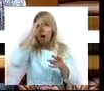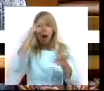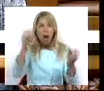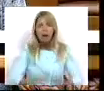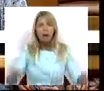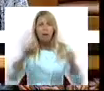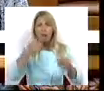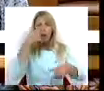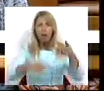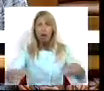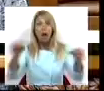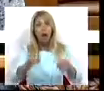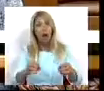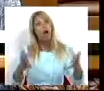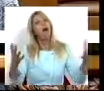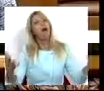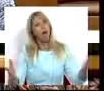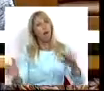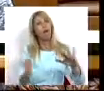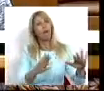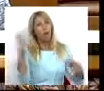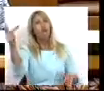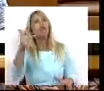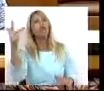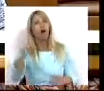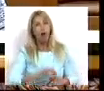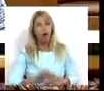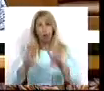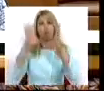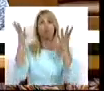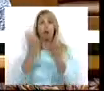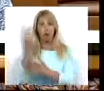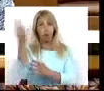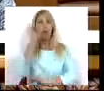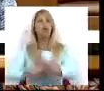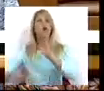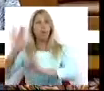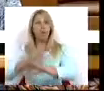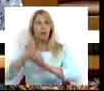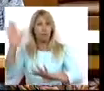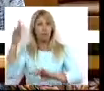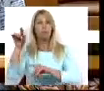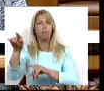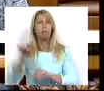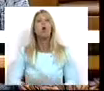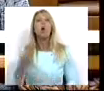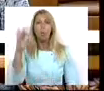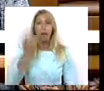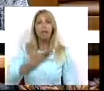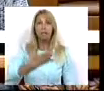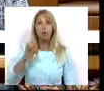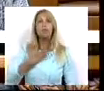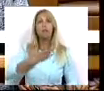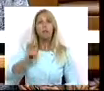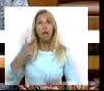Já em relação à Troika, em geral, e à União Europeia em particular, o PSD e o CDS